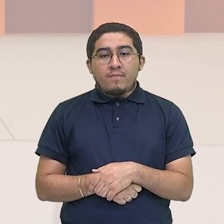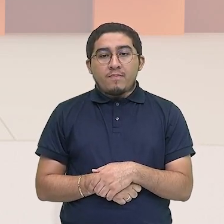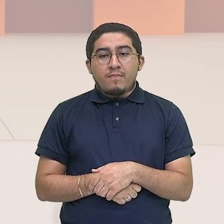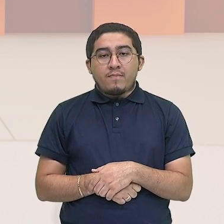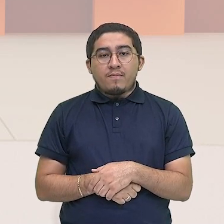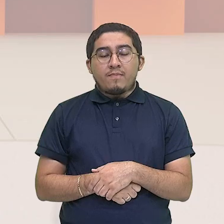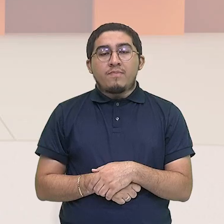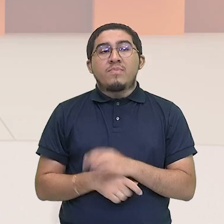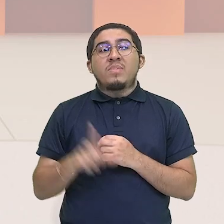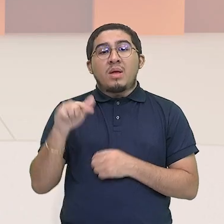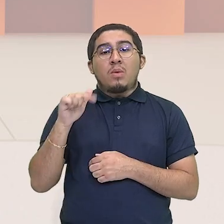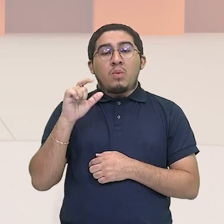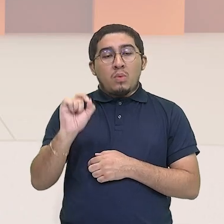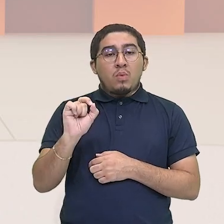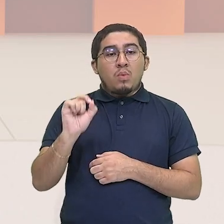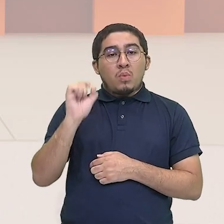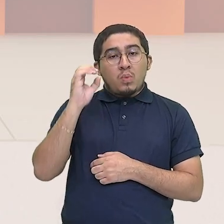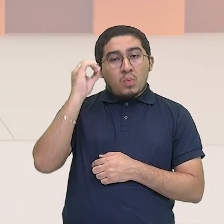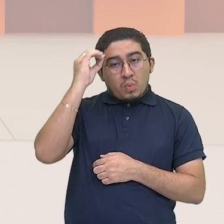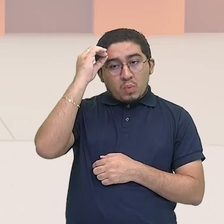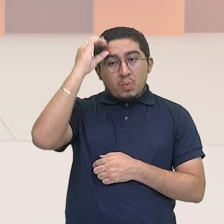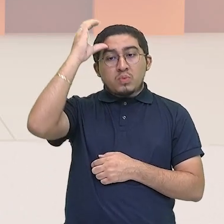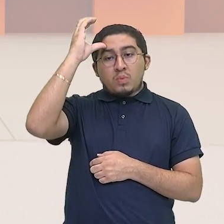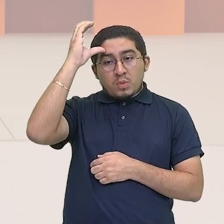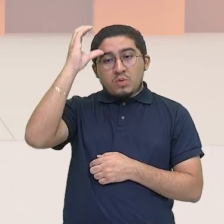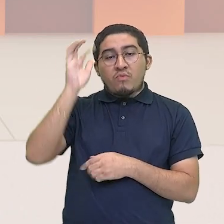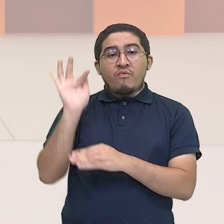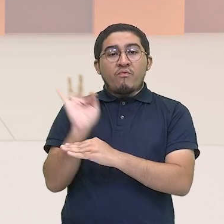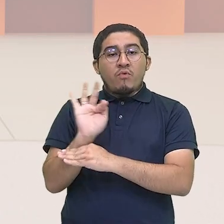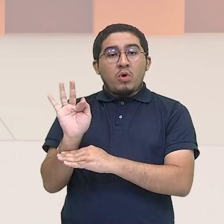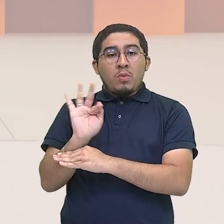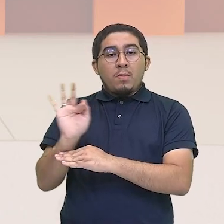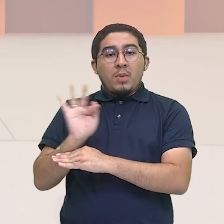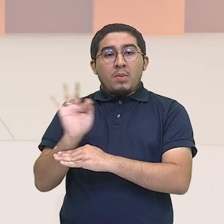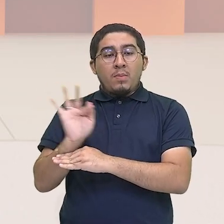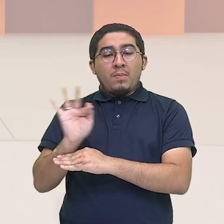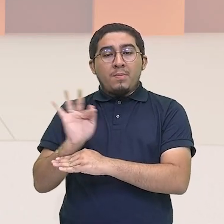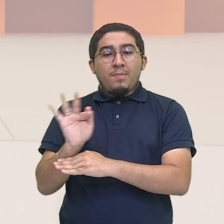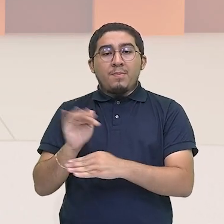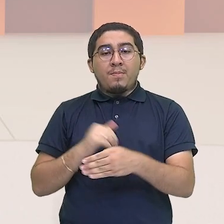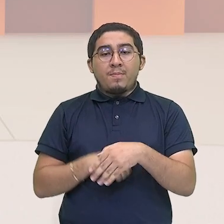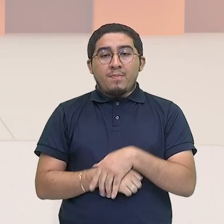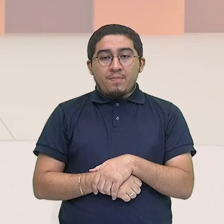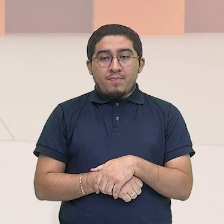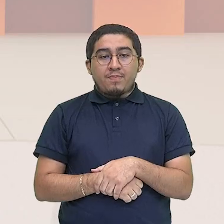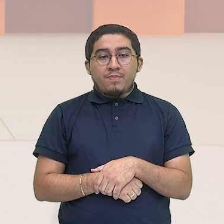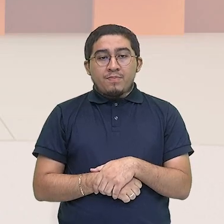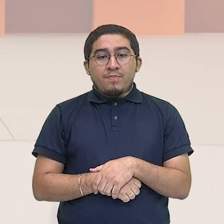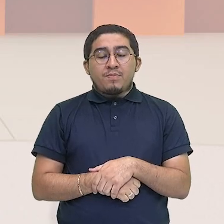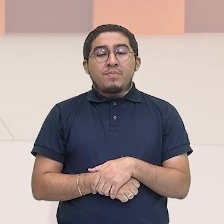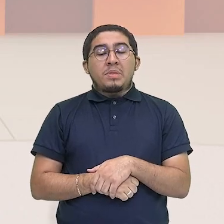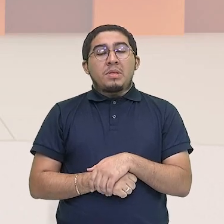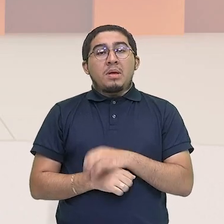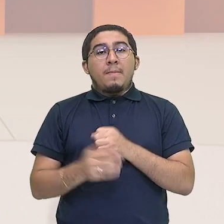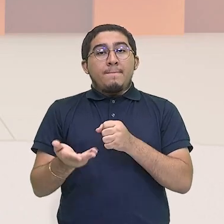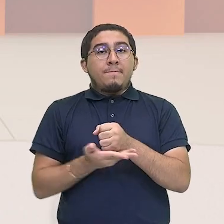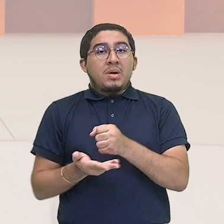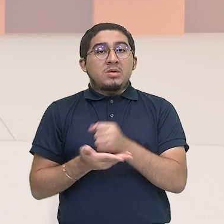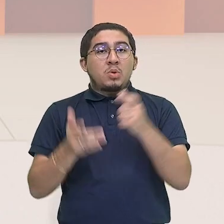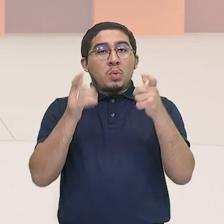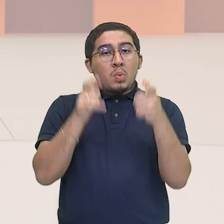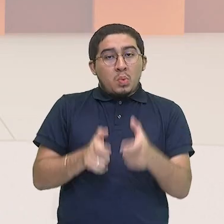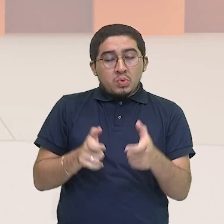o conhecimento formal. Né? O conhecimento formal, que está fundamentado na observação